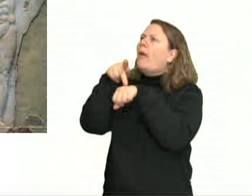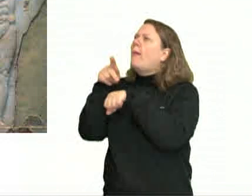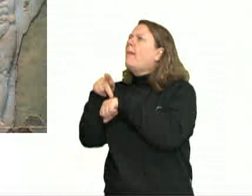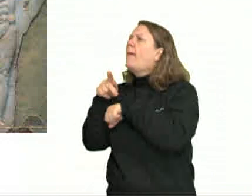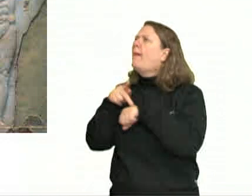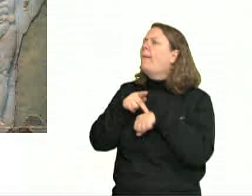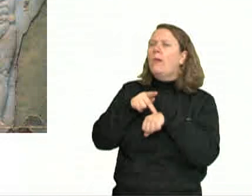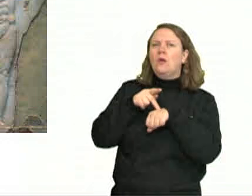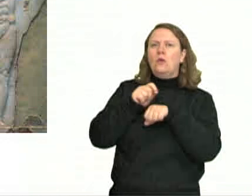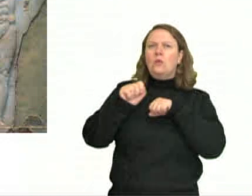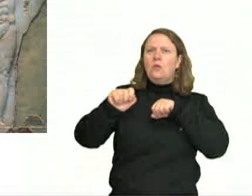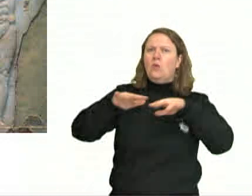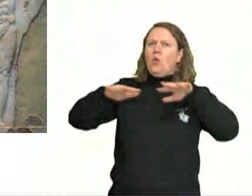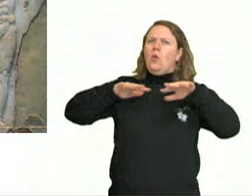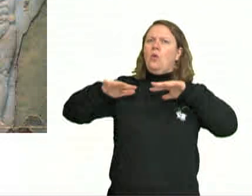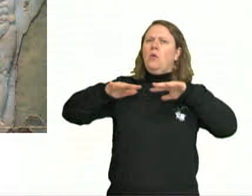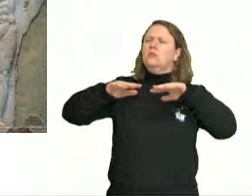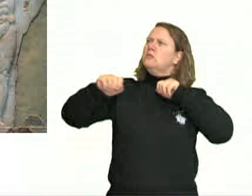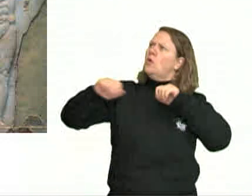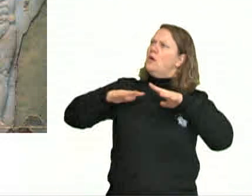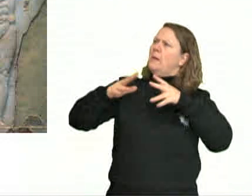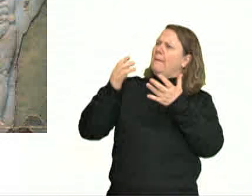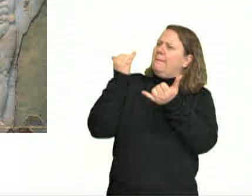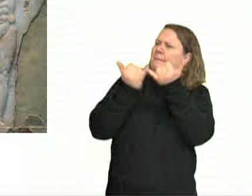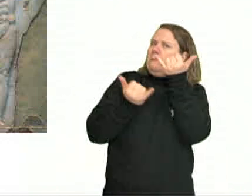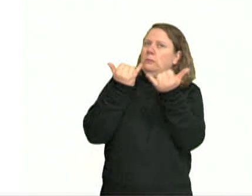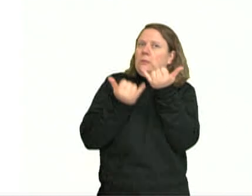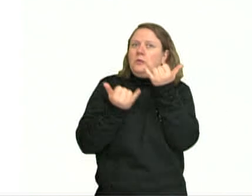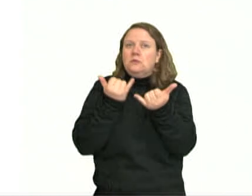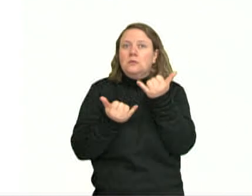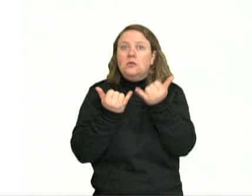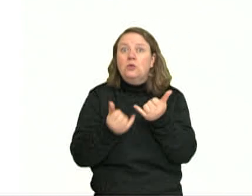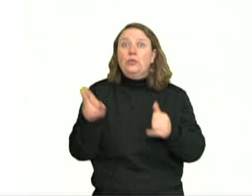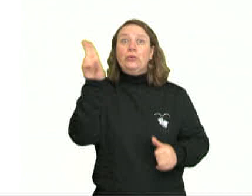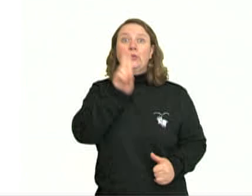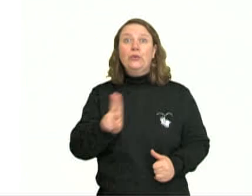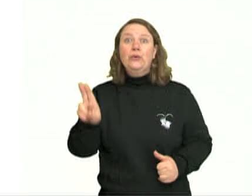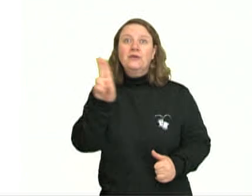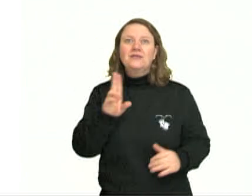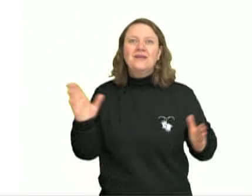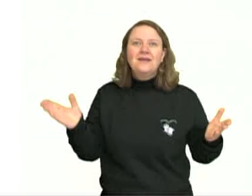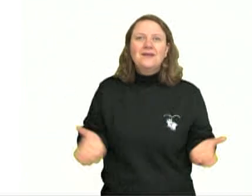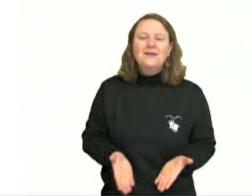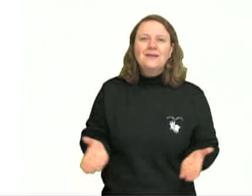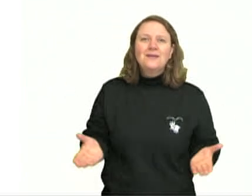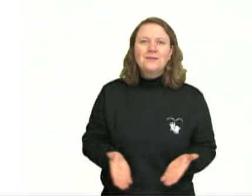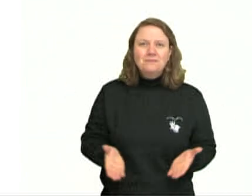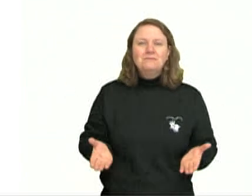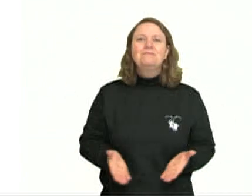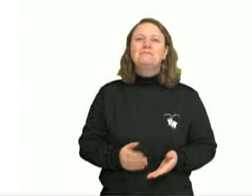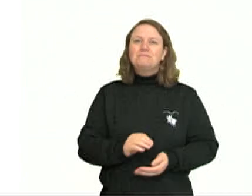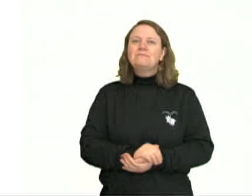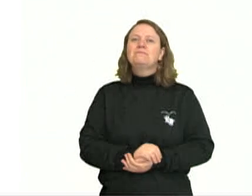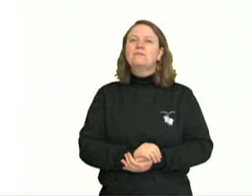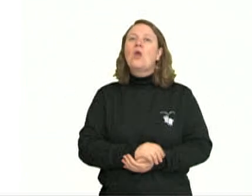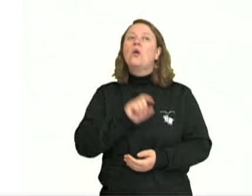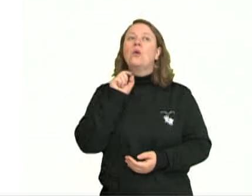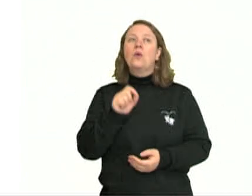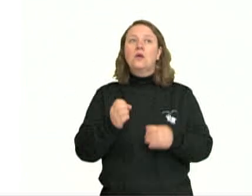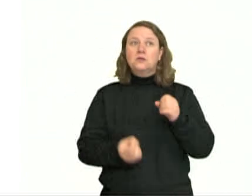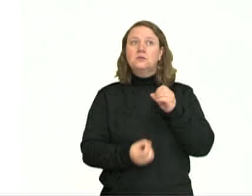movimentos similares aos utilizados nos dias de hoje. A luta estreou nos